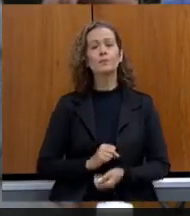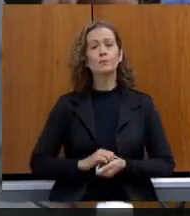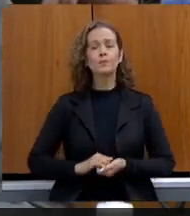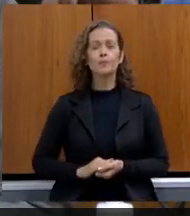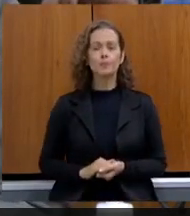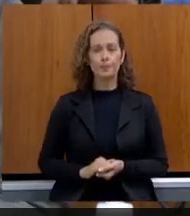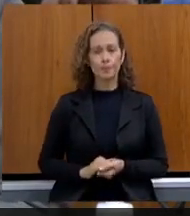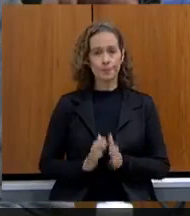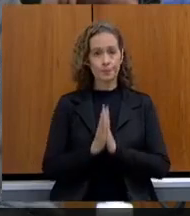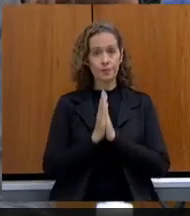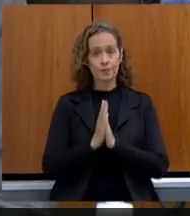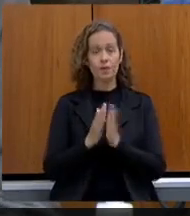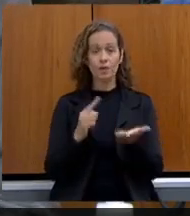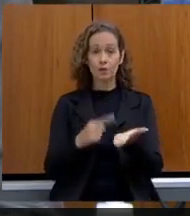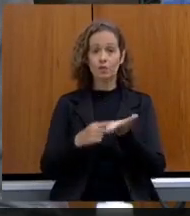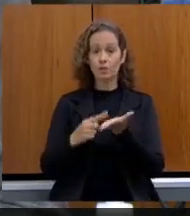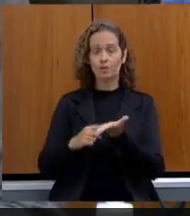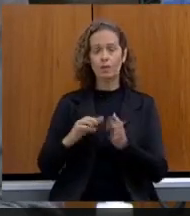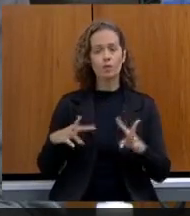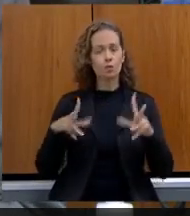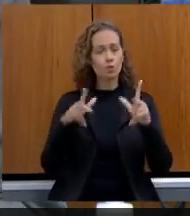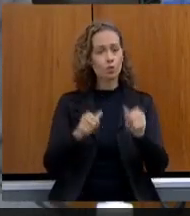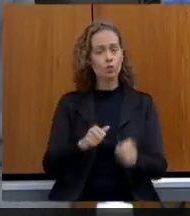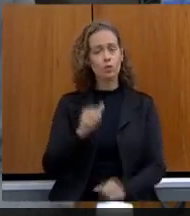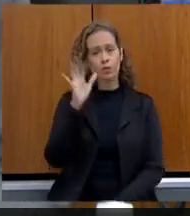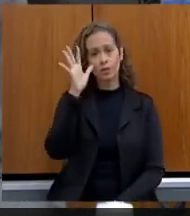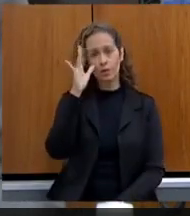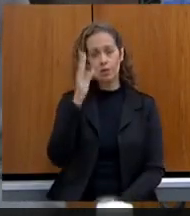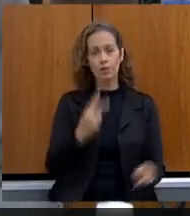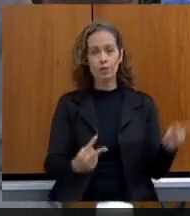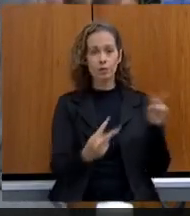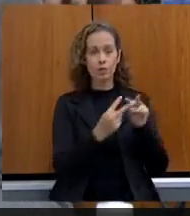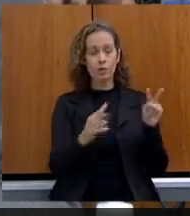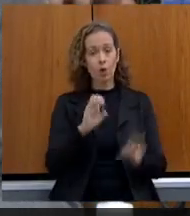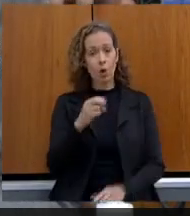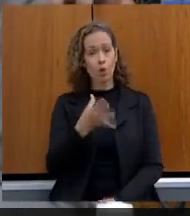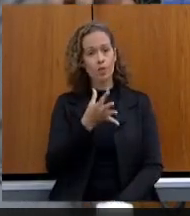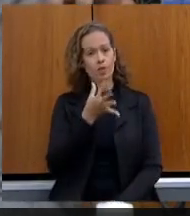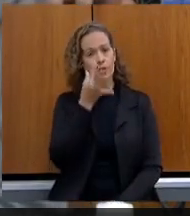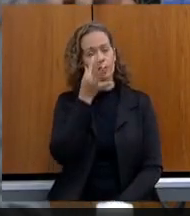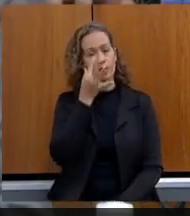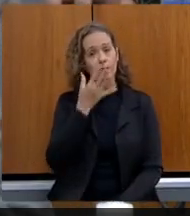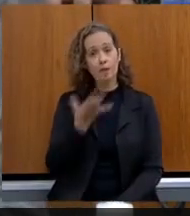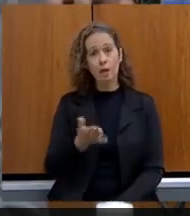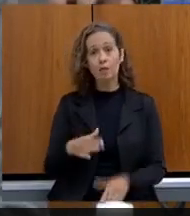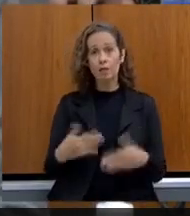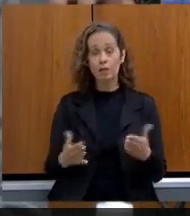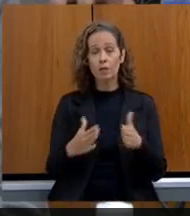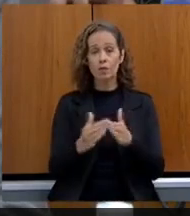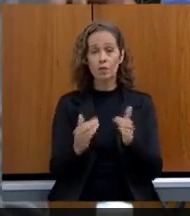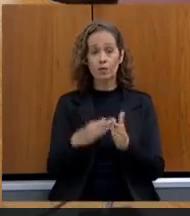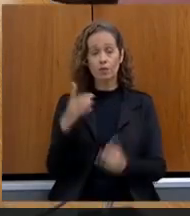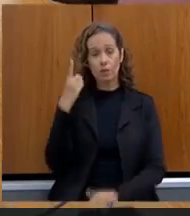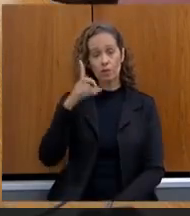Eu quero convidar todos de todos que nos acompanham remotamente ou presencialmente aqui então conforme o pedido da deputada Laura